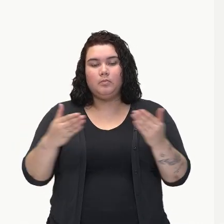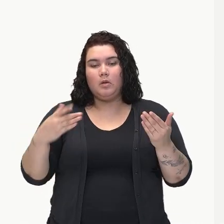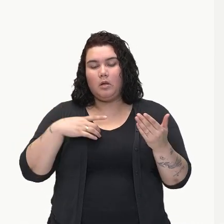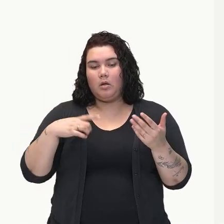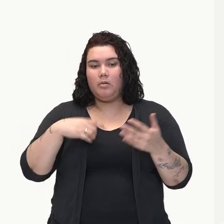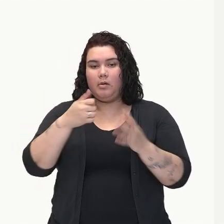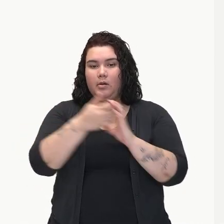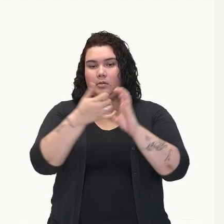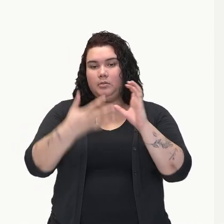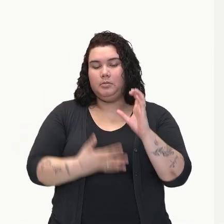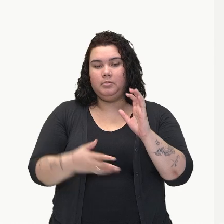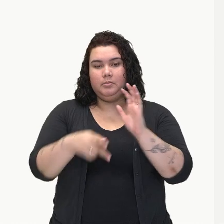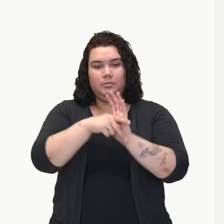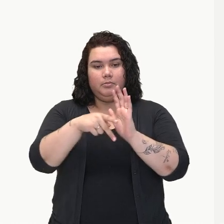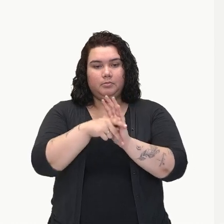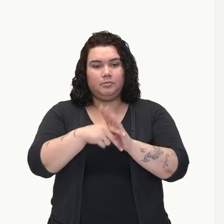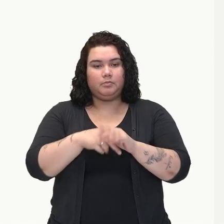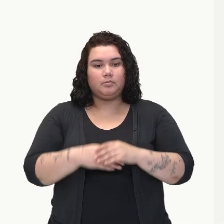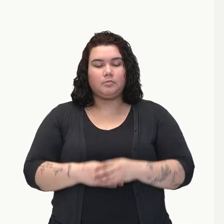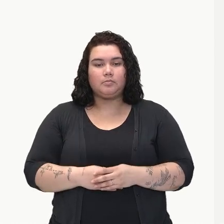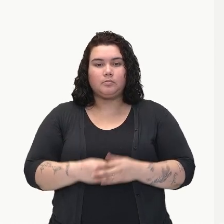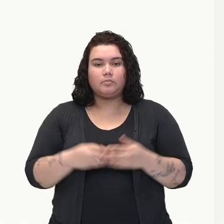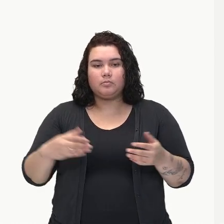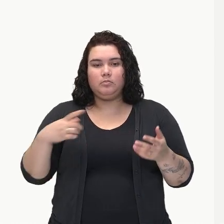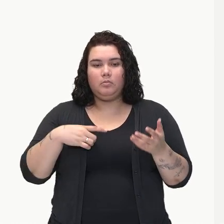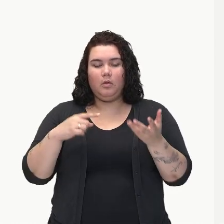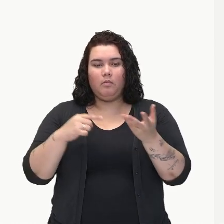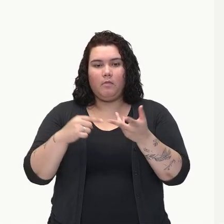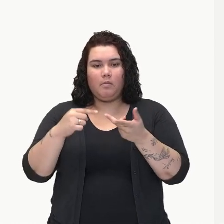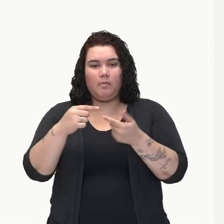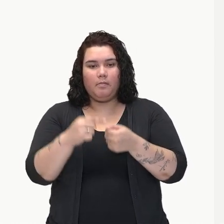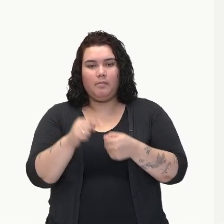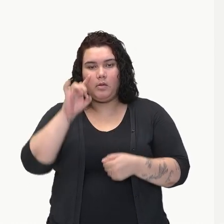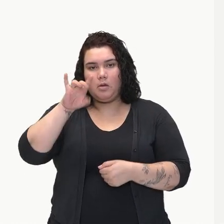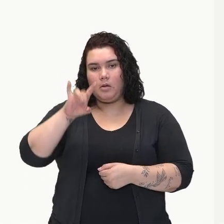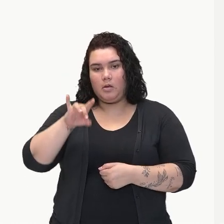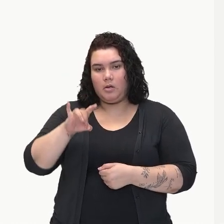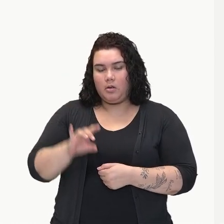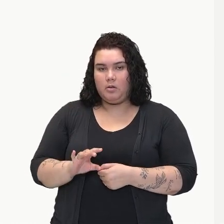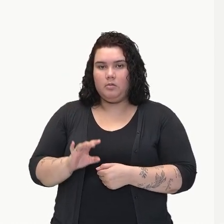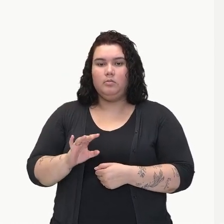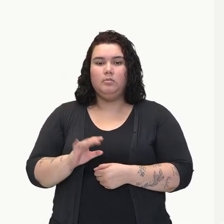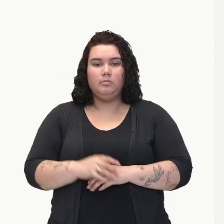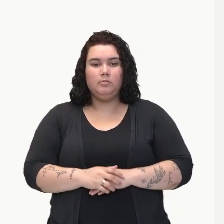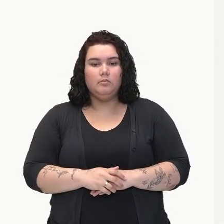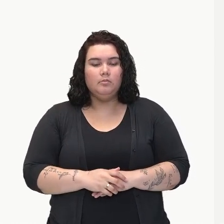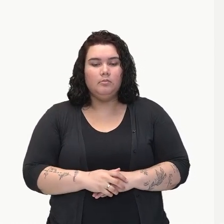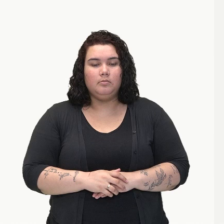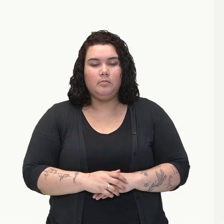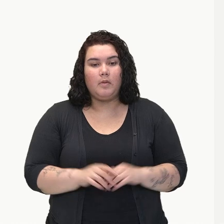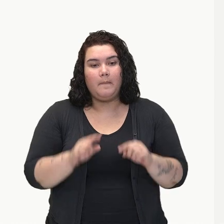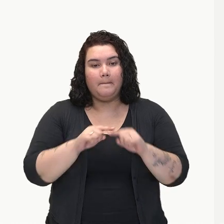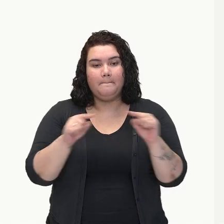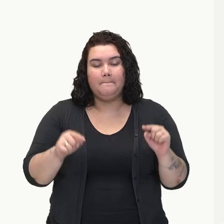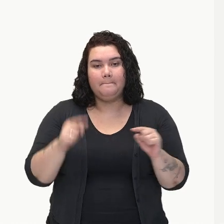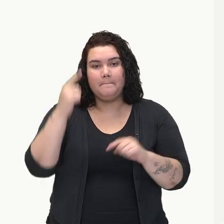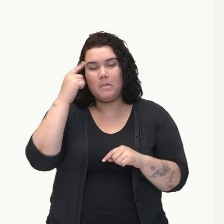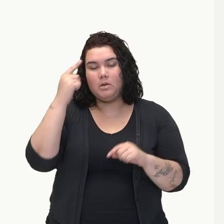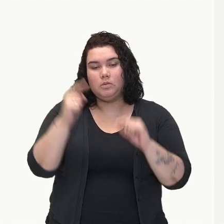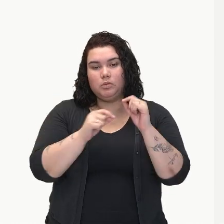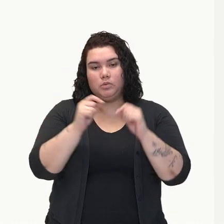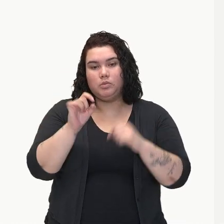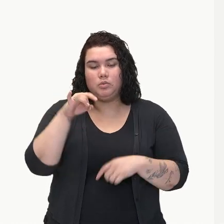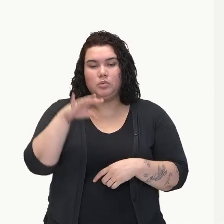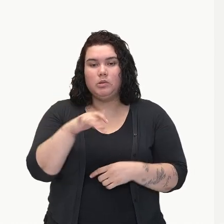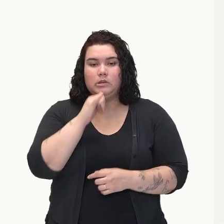a mesma medida. Existem nomes para cada um desses, né? Mas aqui a gente vai pensar só para